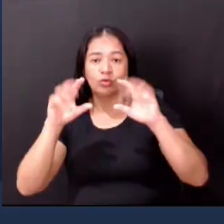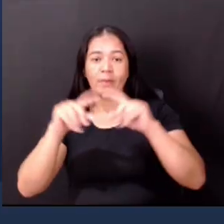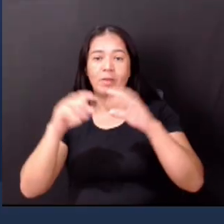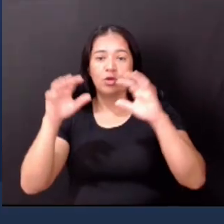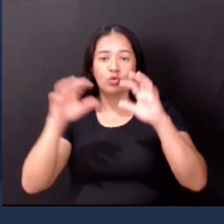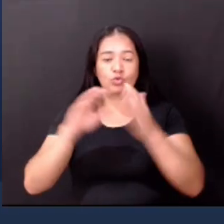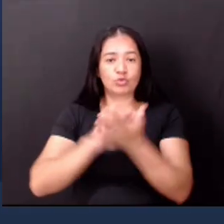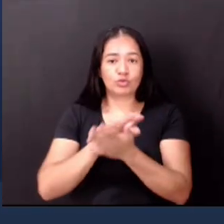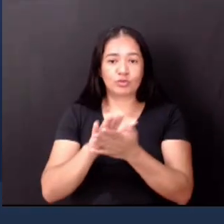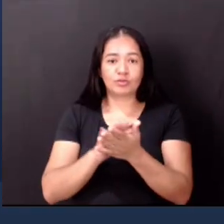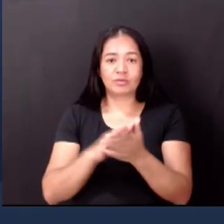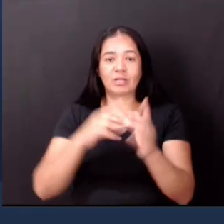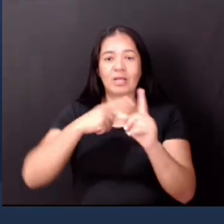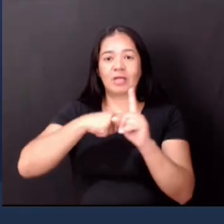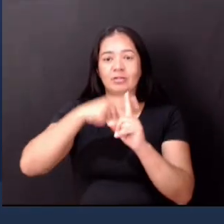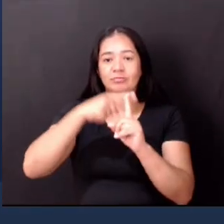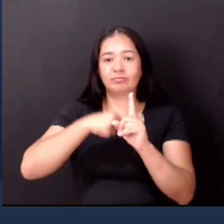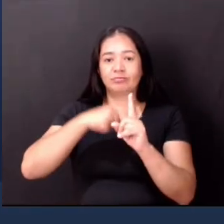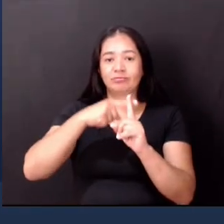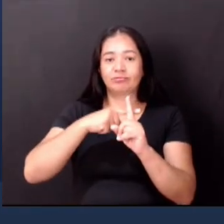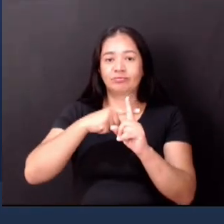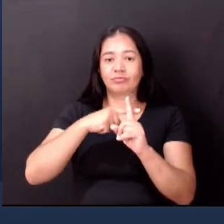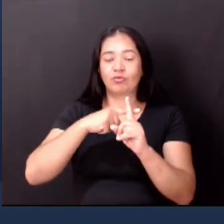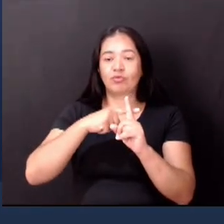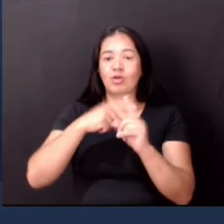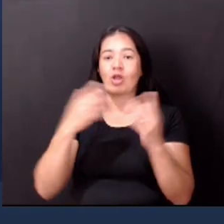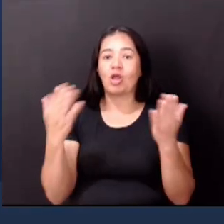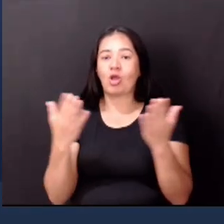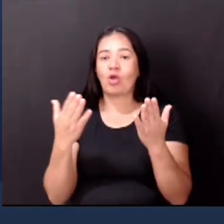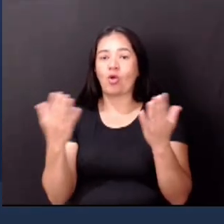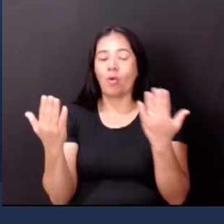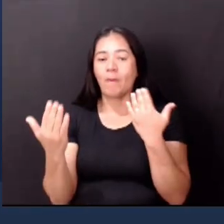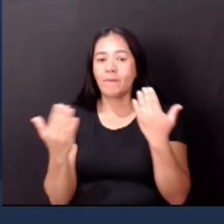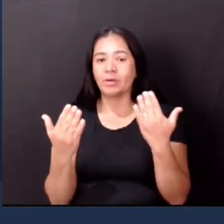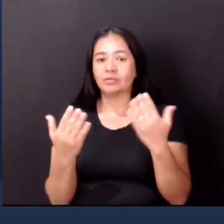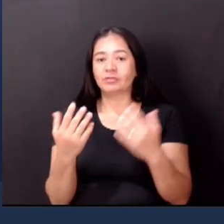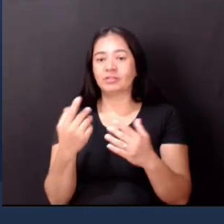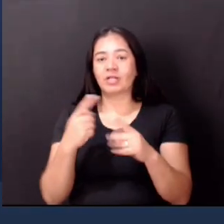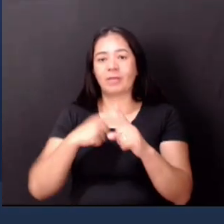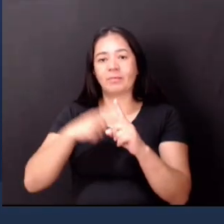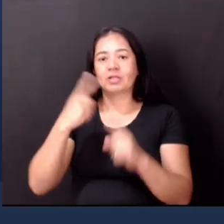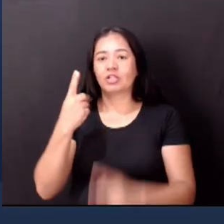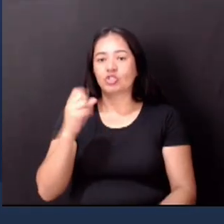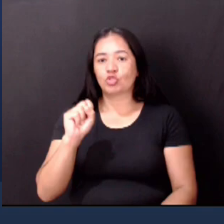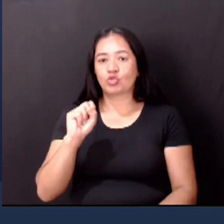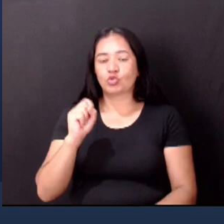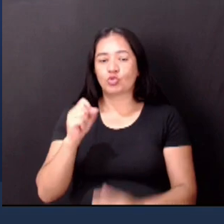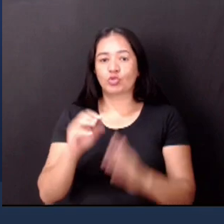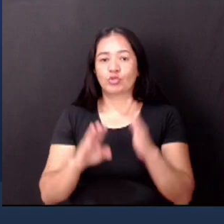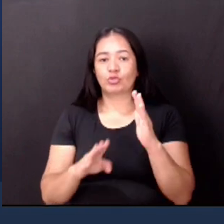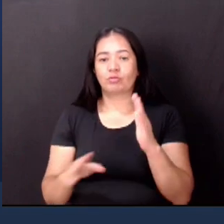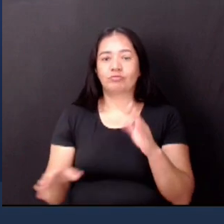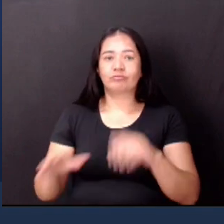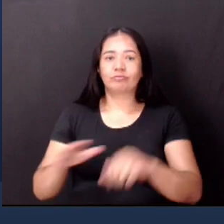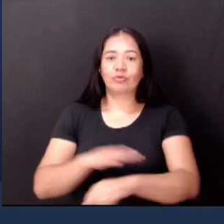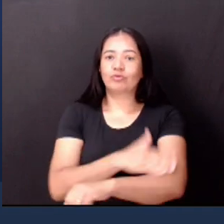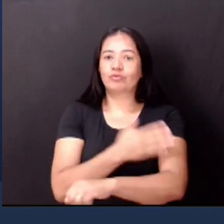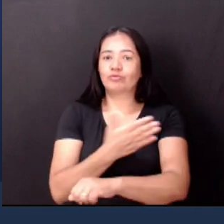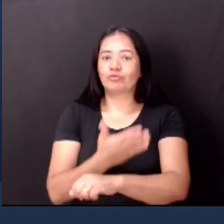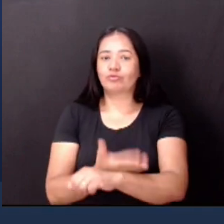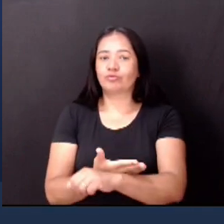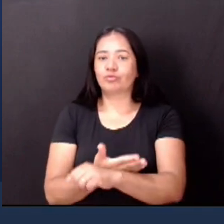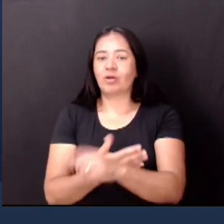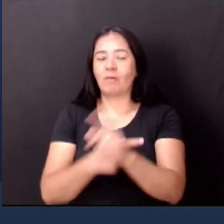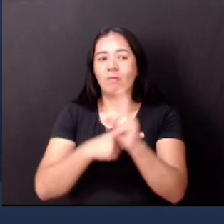temperatura sobe em relação a hoje. Olha só, mínima de 18 graus. Ao longo do dia, a temperatura sobe, podendo